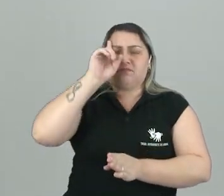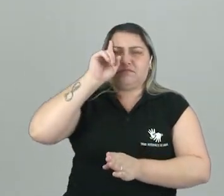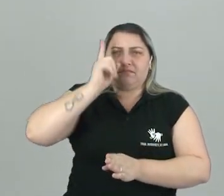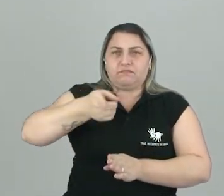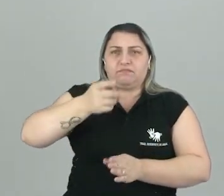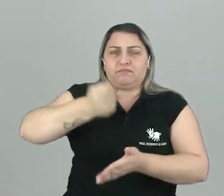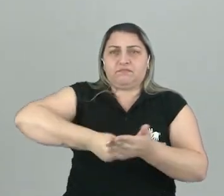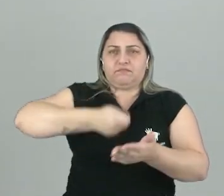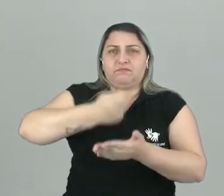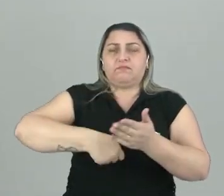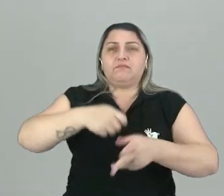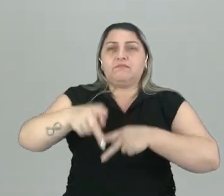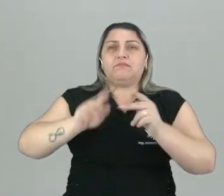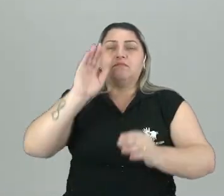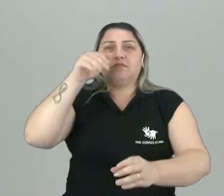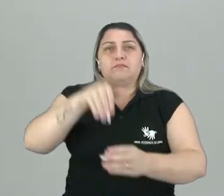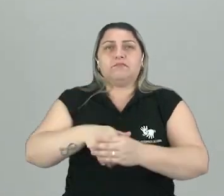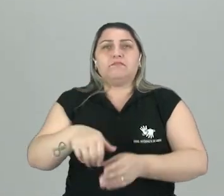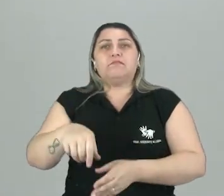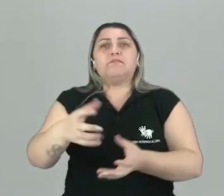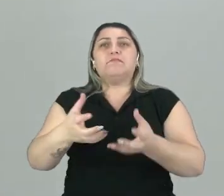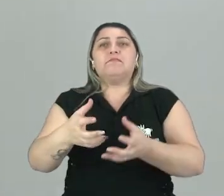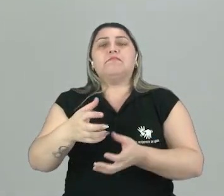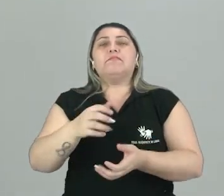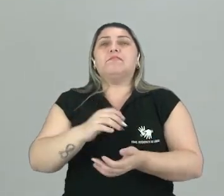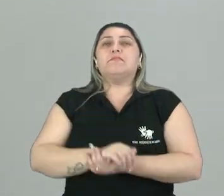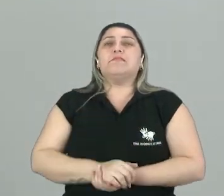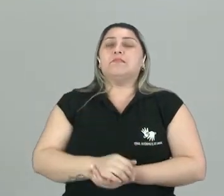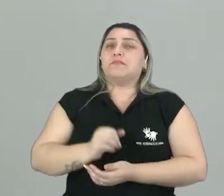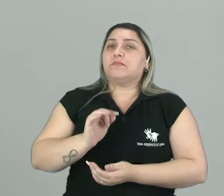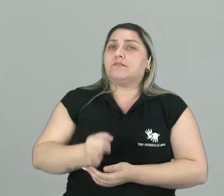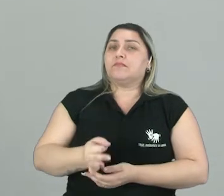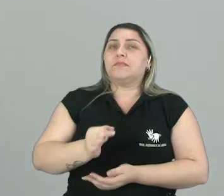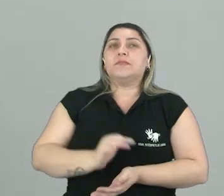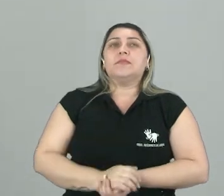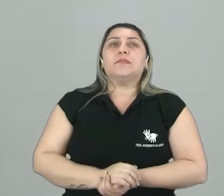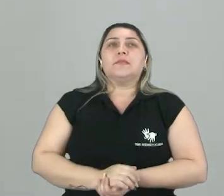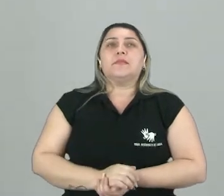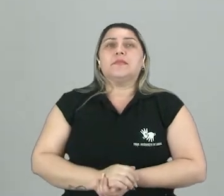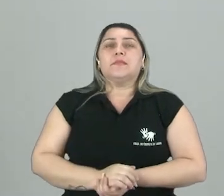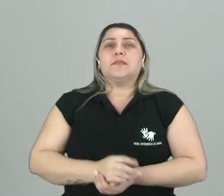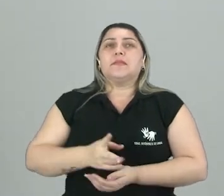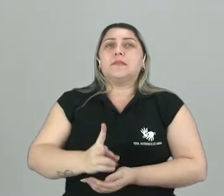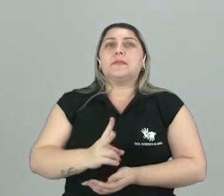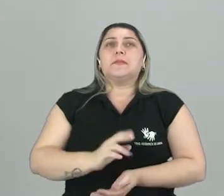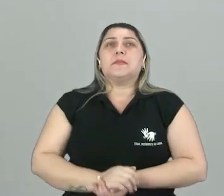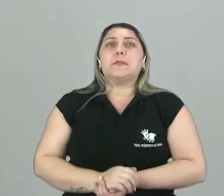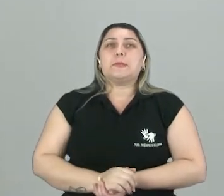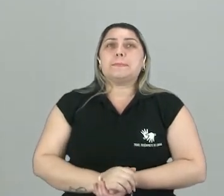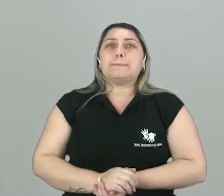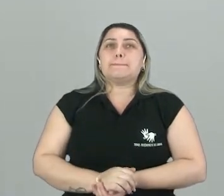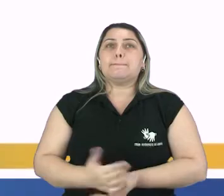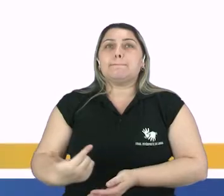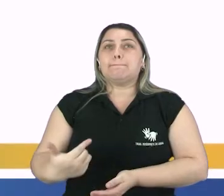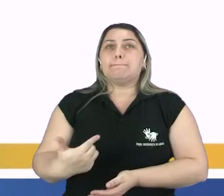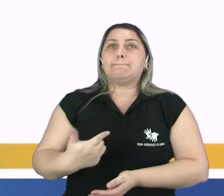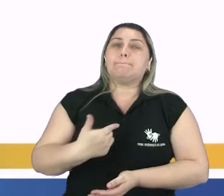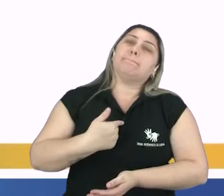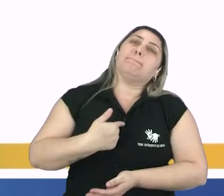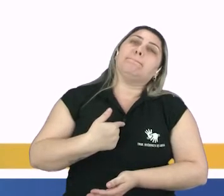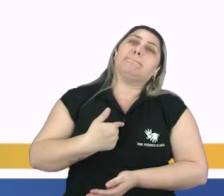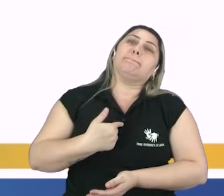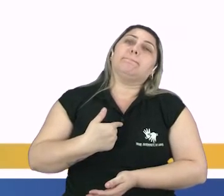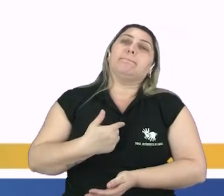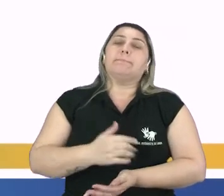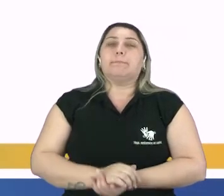a população a votar em quem eles bem quisessem, certo? Mas vamos lá, continuando. Ainda